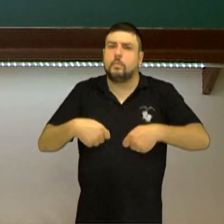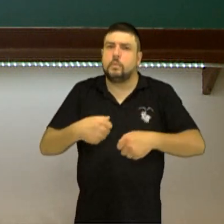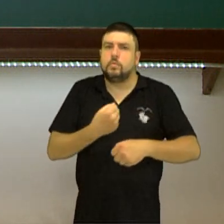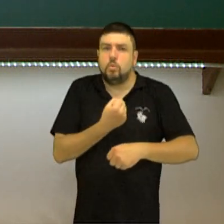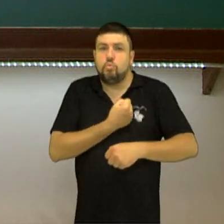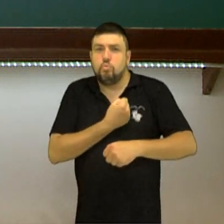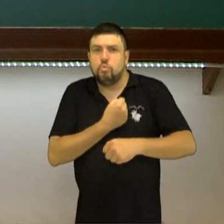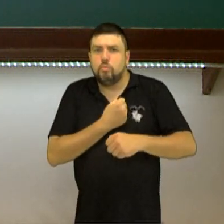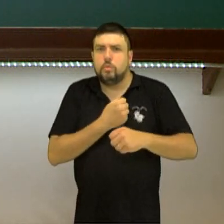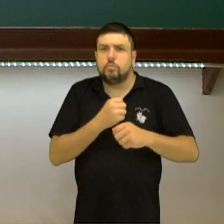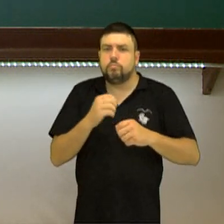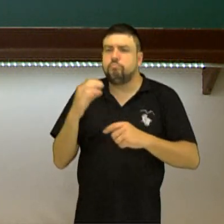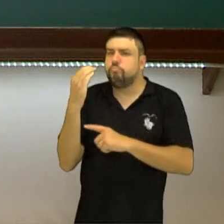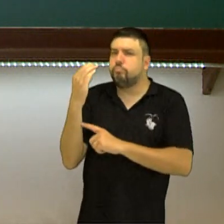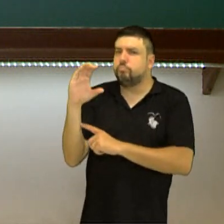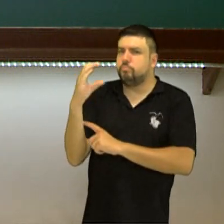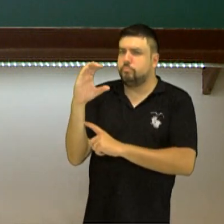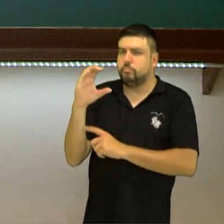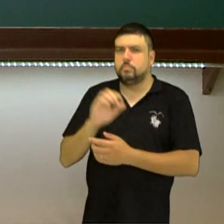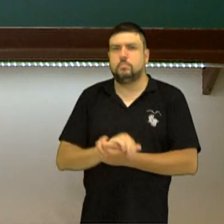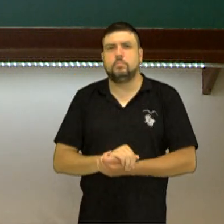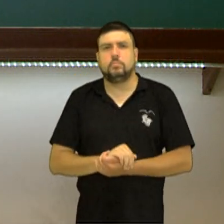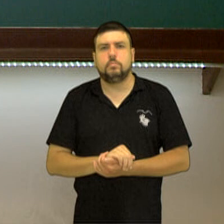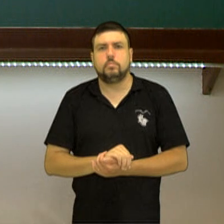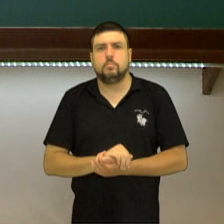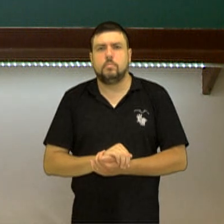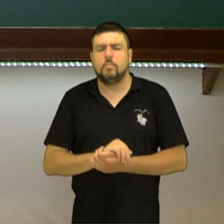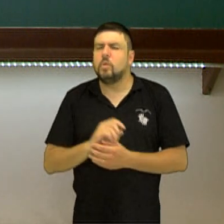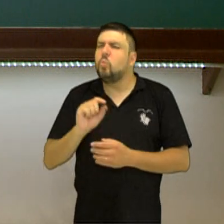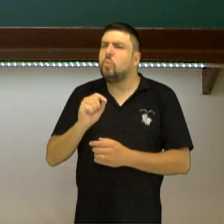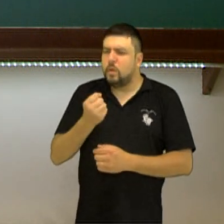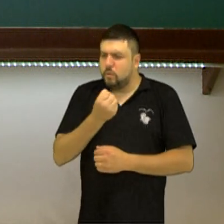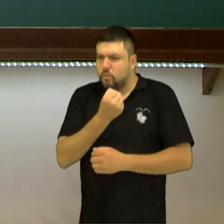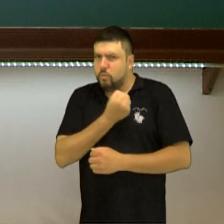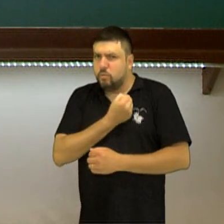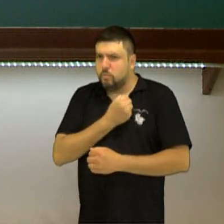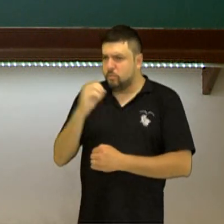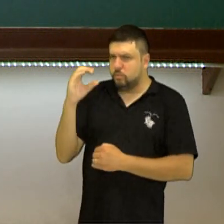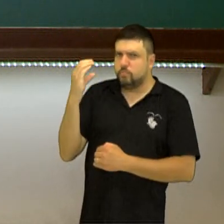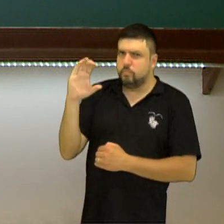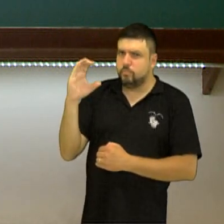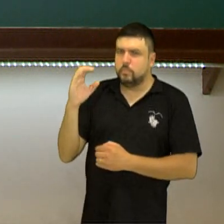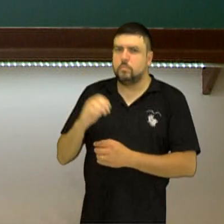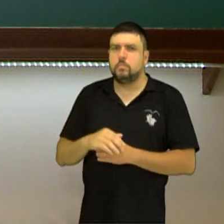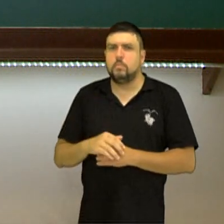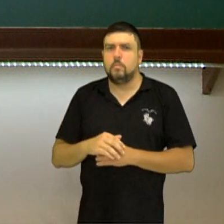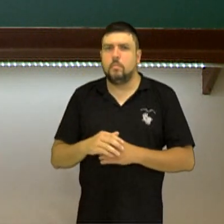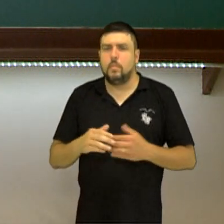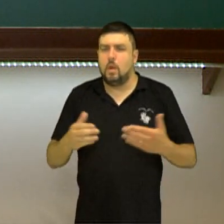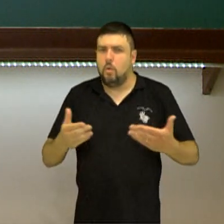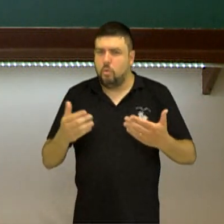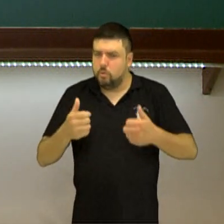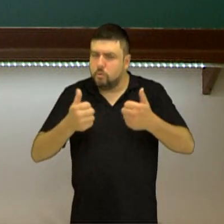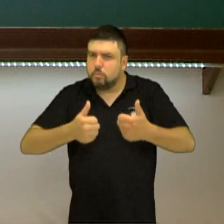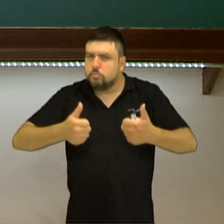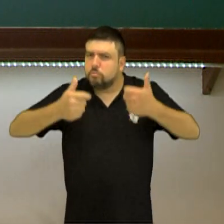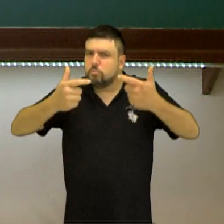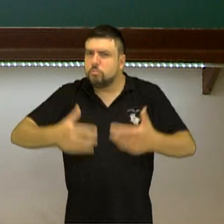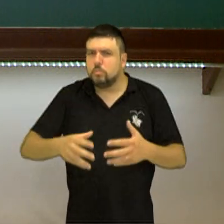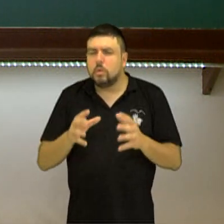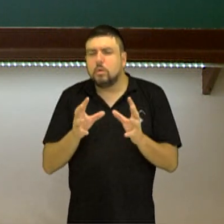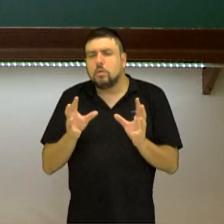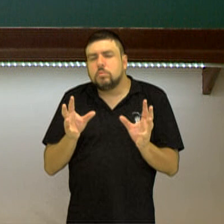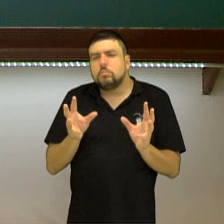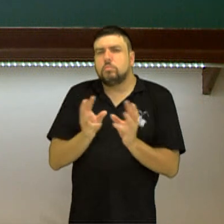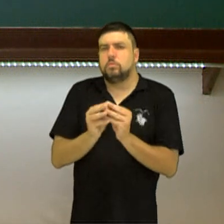introdução. Precisava ver mais coisas nessa aula, mas vai ficar para as próximas aulas, ok? Então, olha só. Reconhecer a